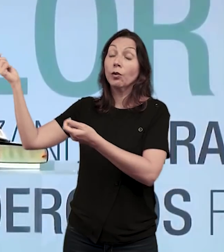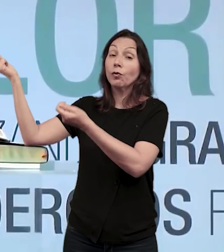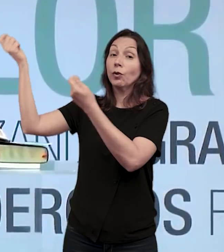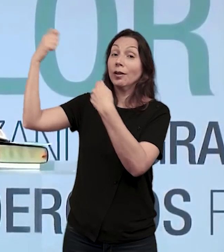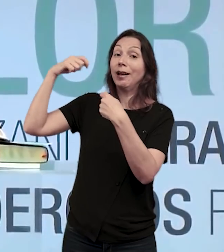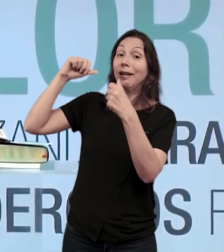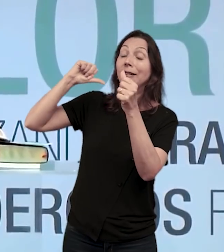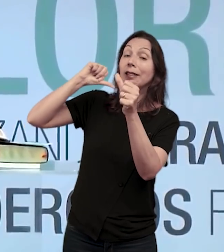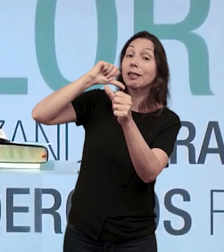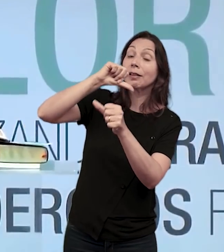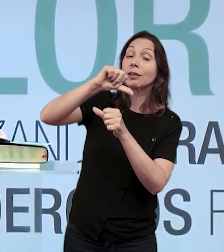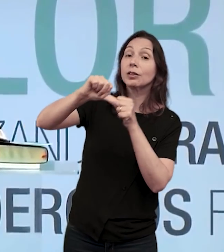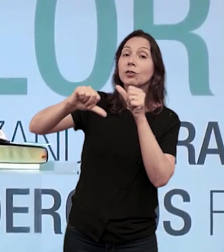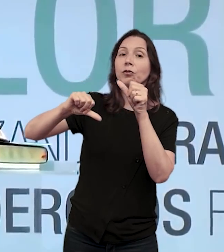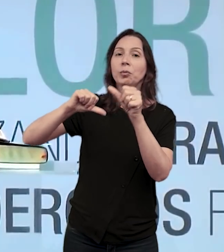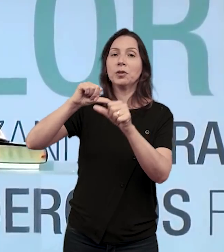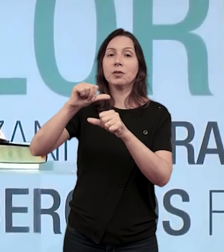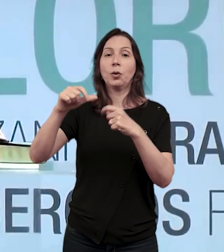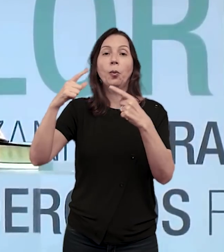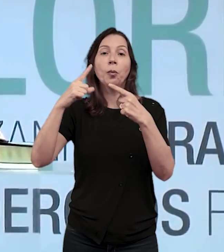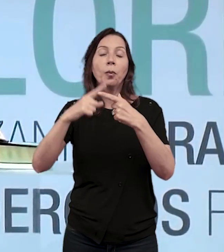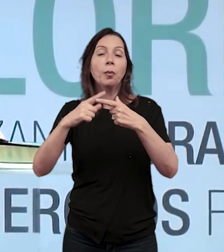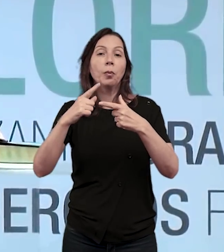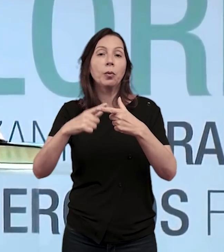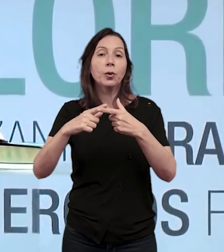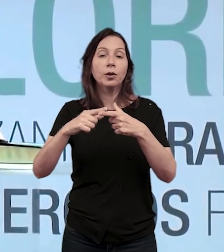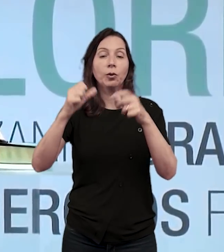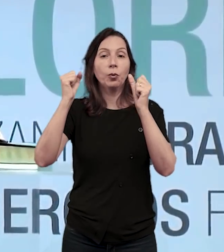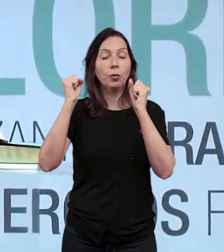meu poder se aperfeiçoa na fraqueza.